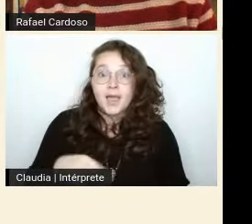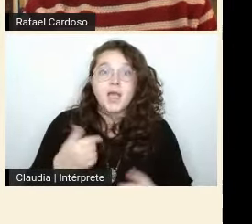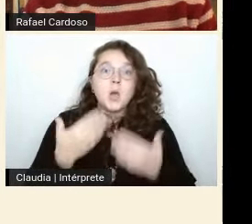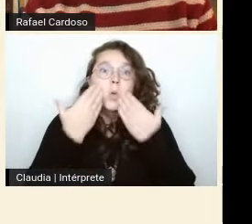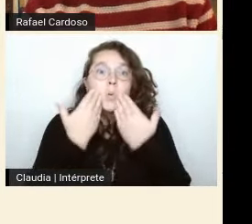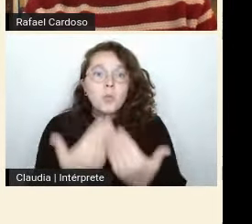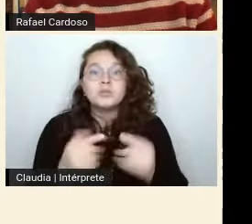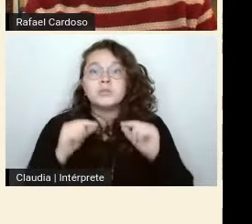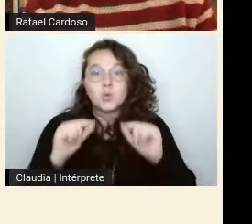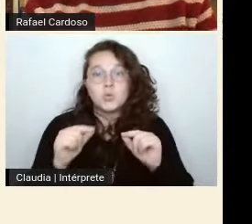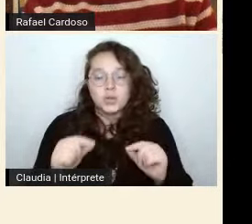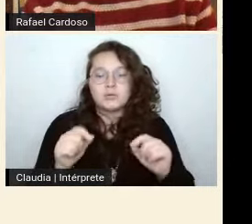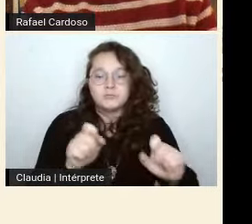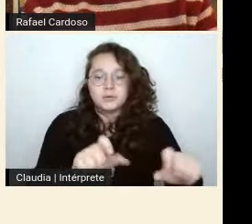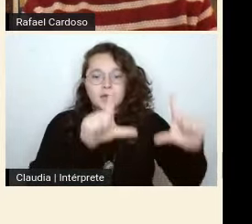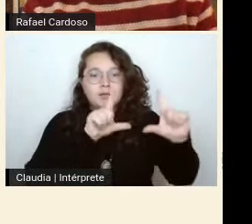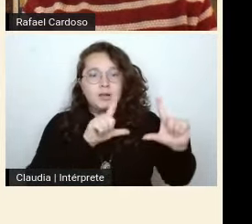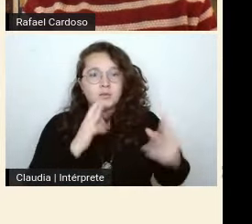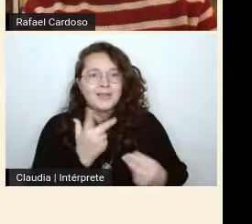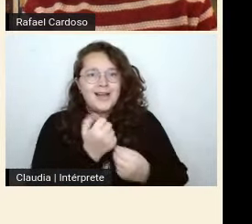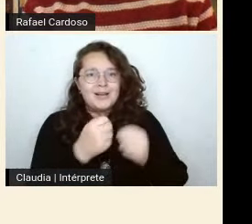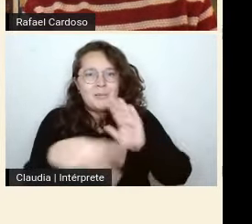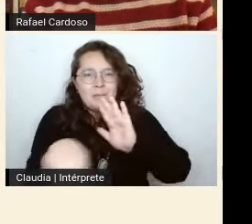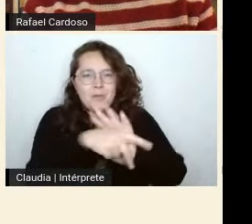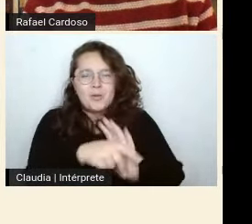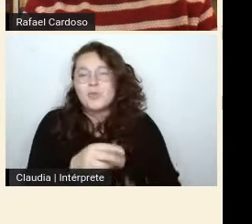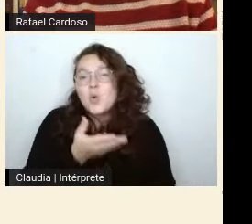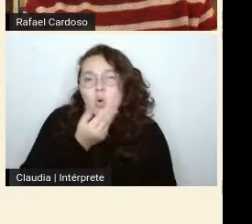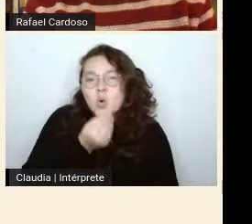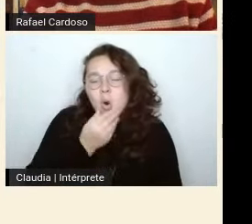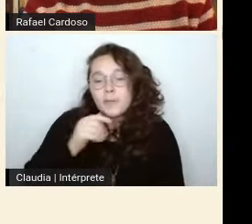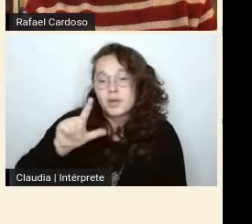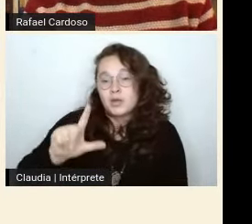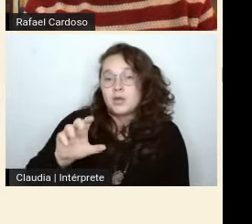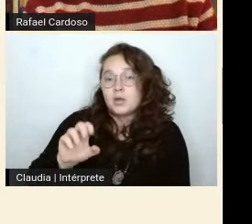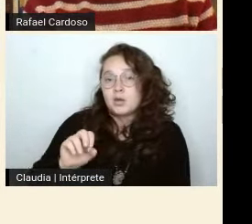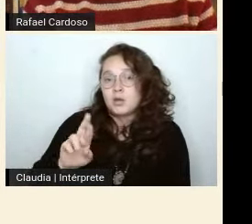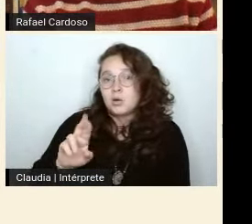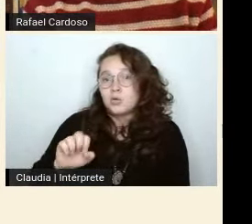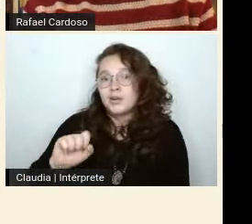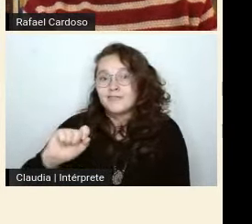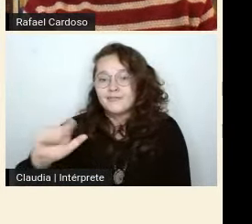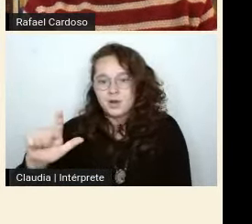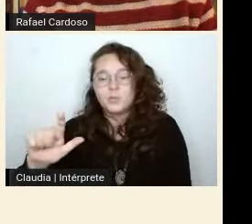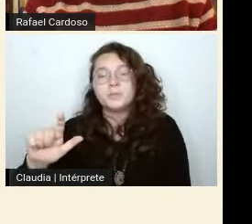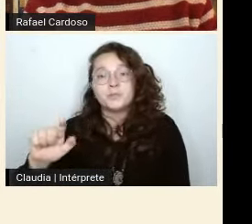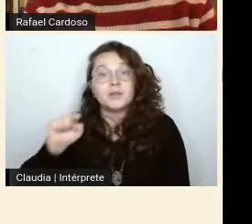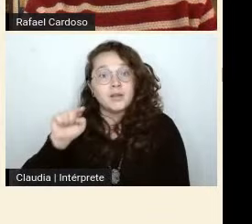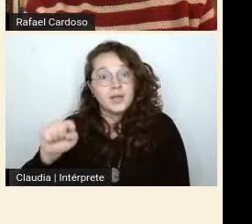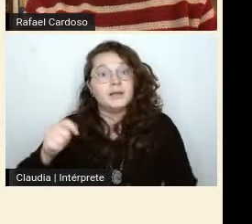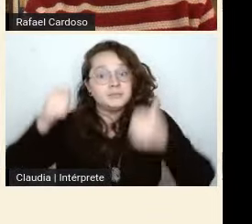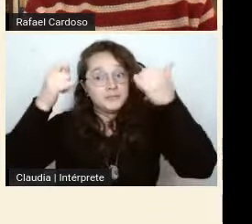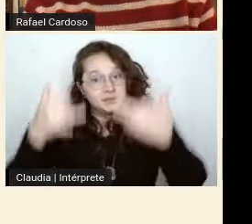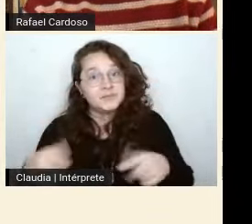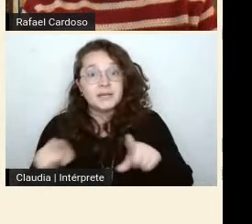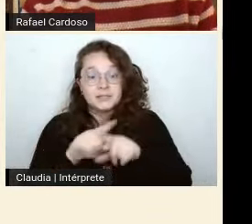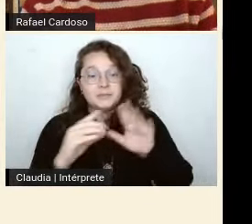de Lorival Gomes Machado, que não por acaso traz como frontispício A Negra, de